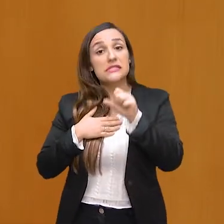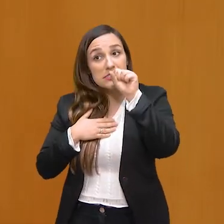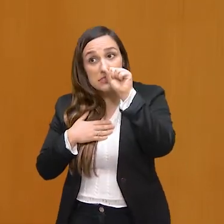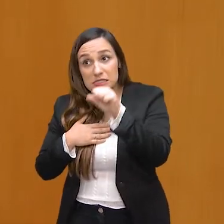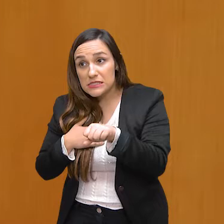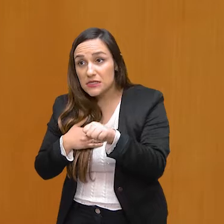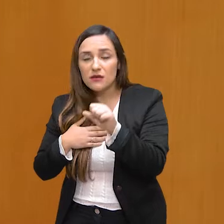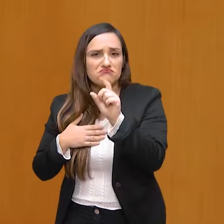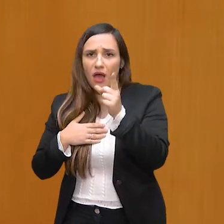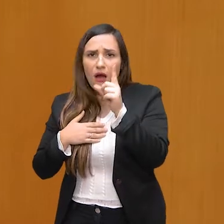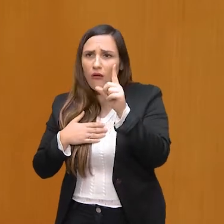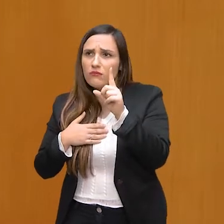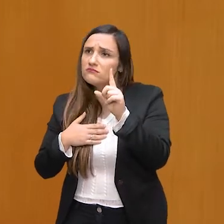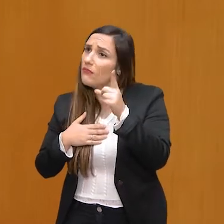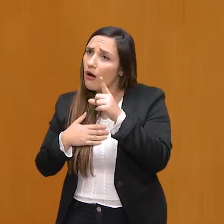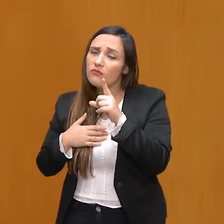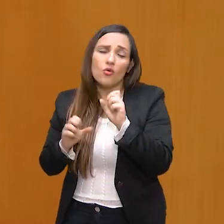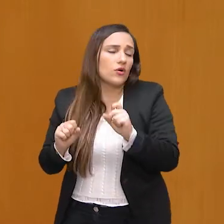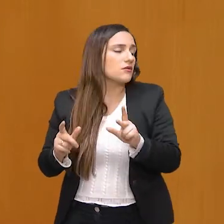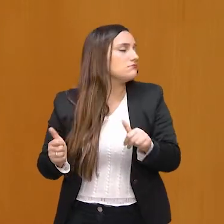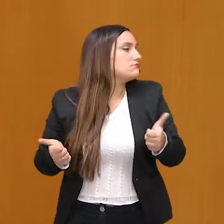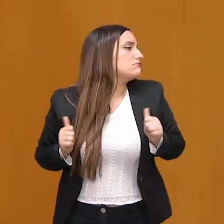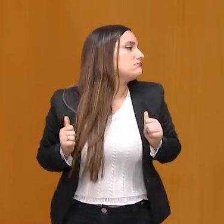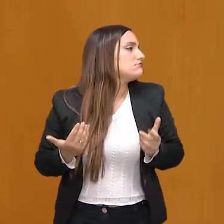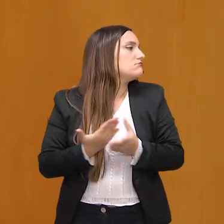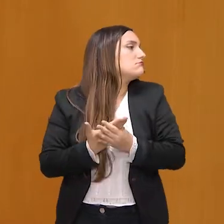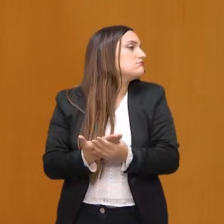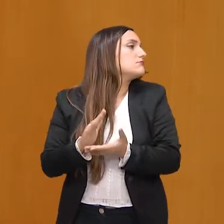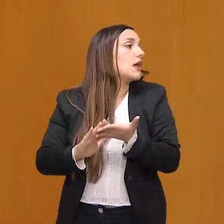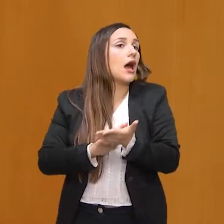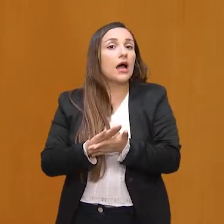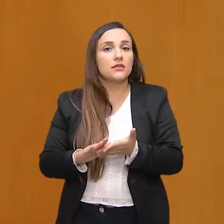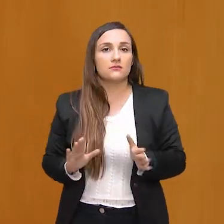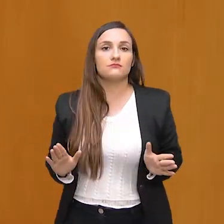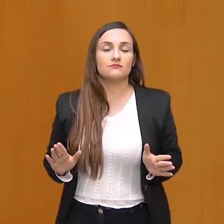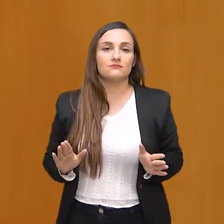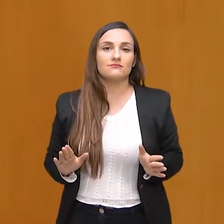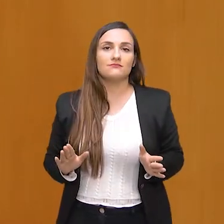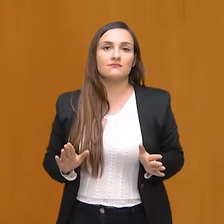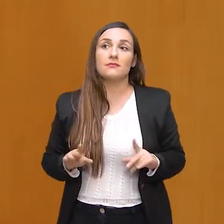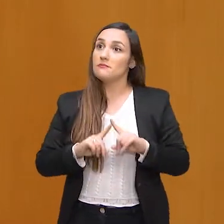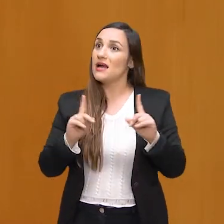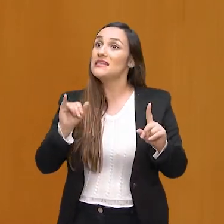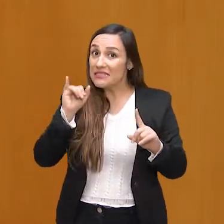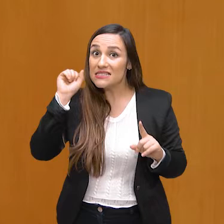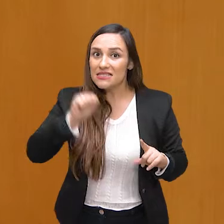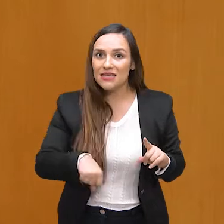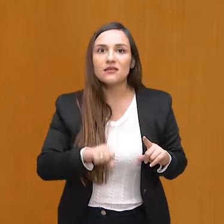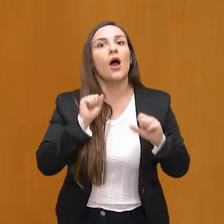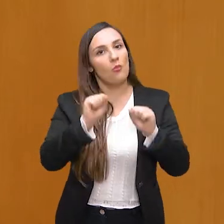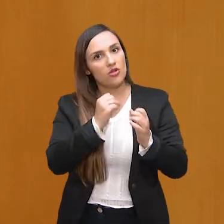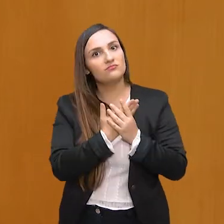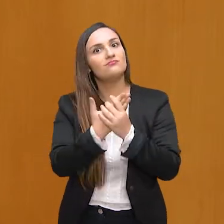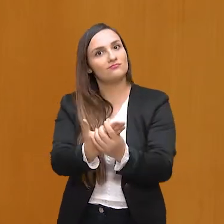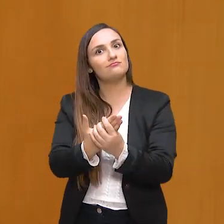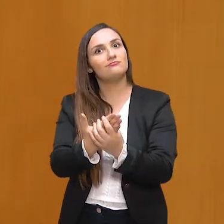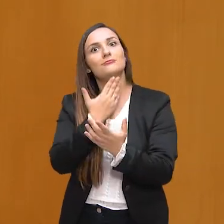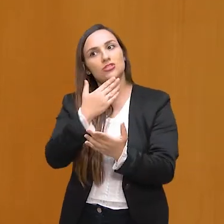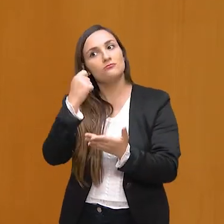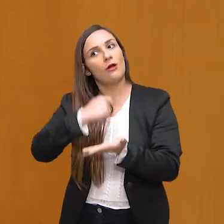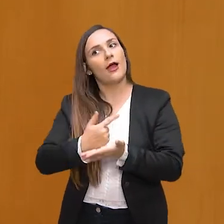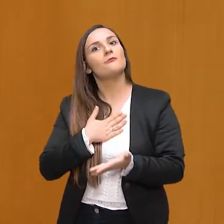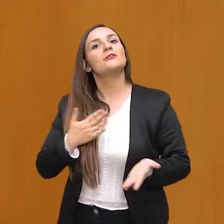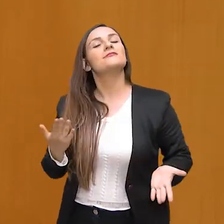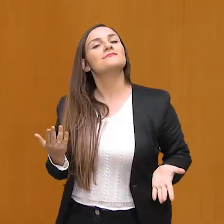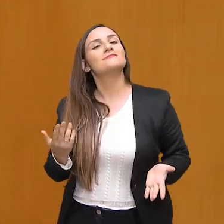Se a perícia constatar que não foi nada, você não entra com a ação para pedir uma indenização. Então o objeto é só esse,